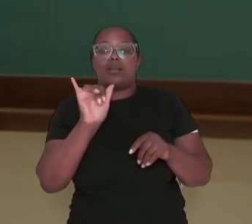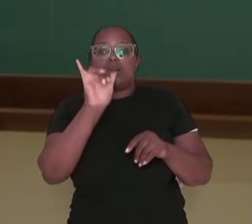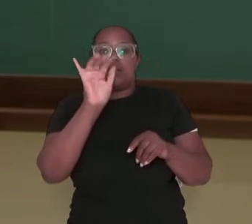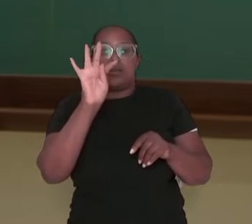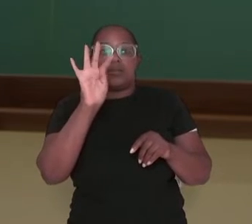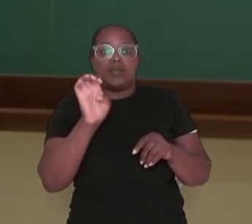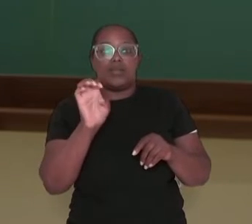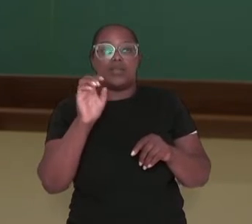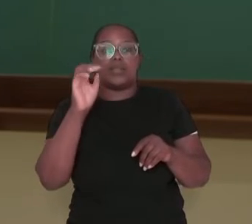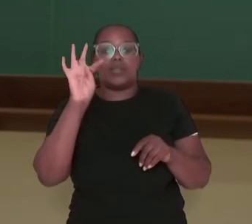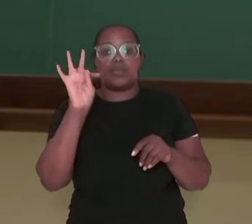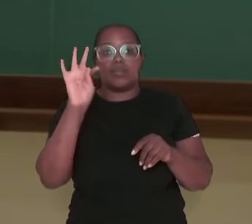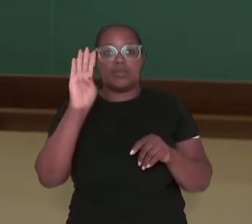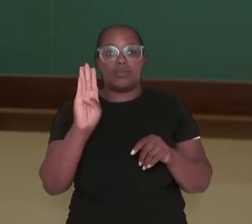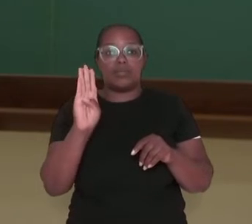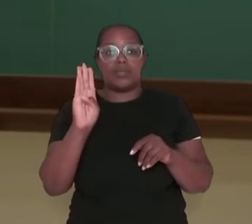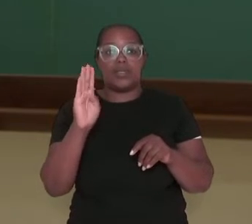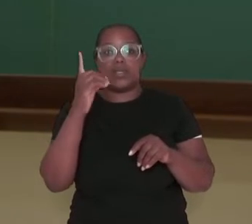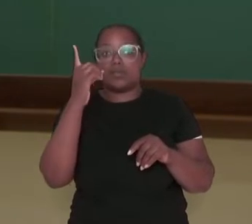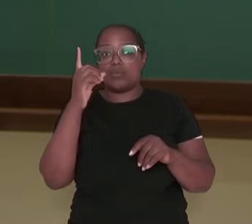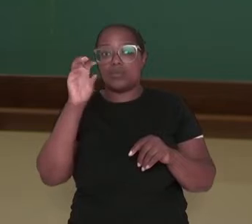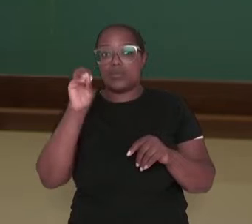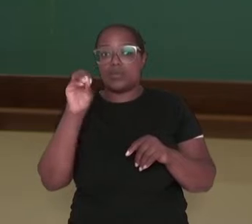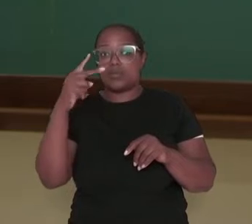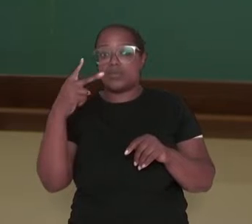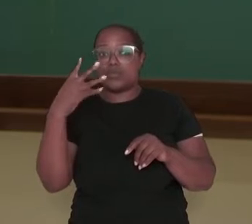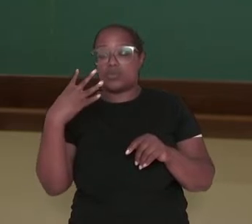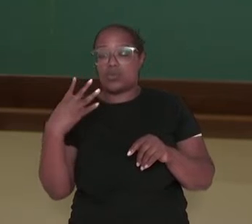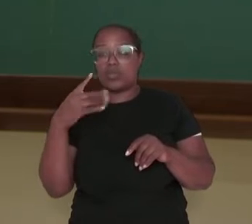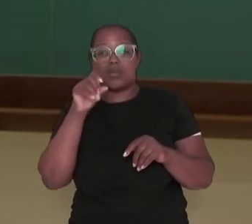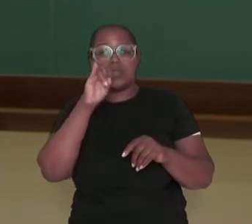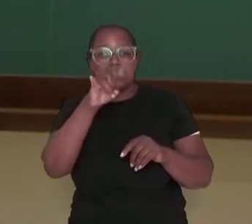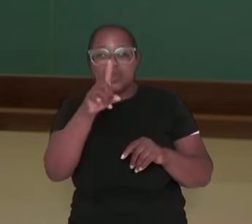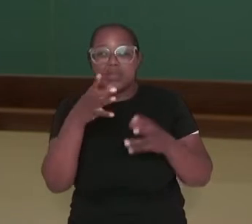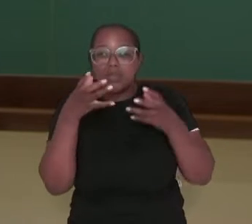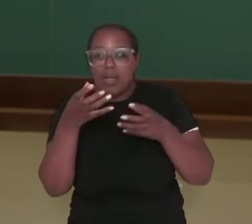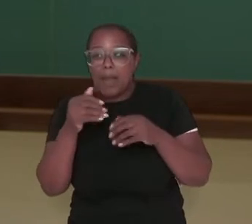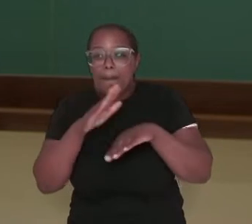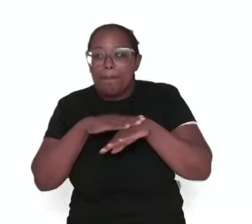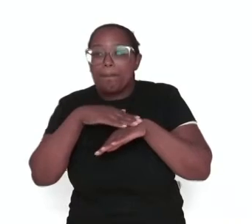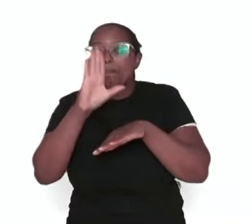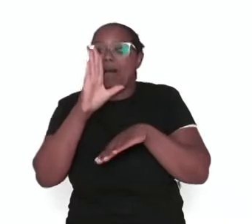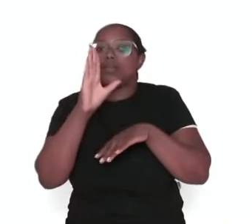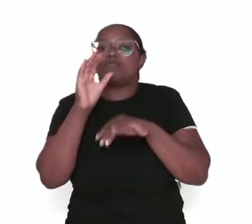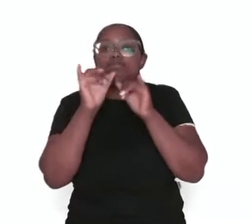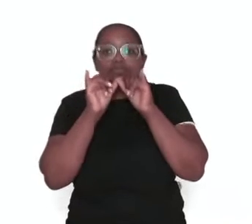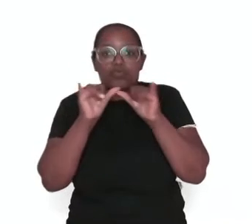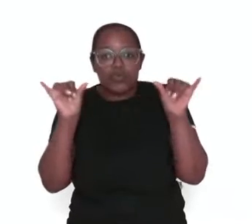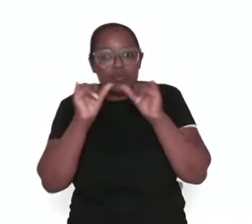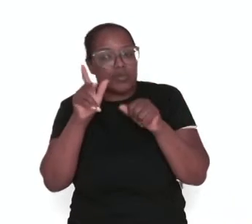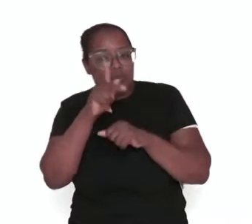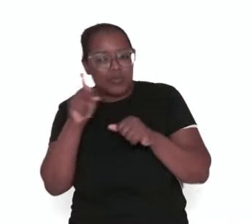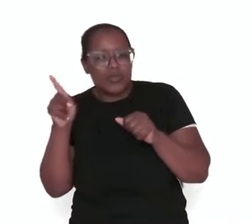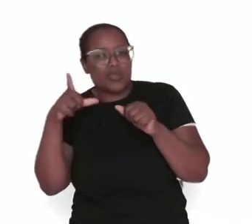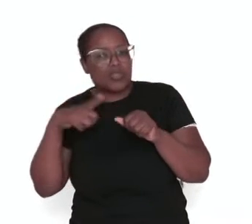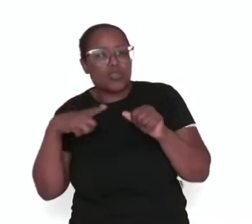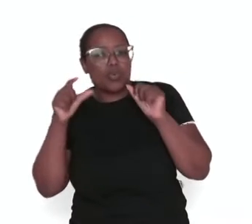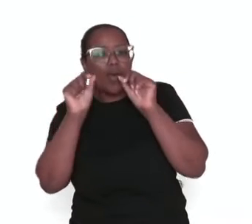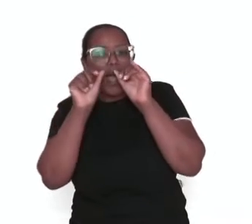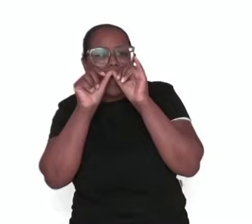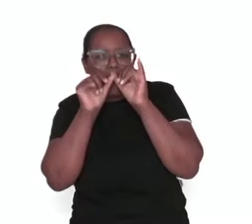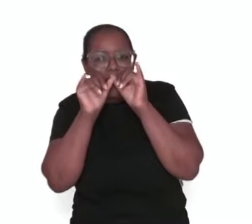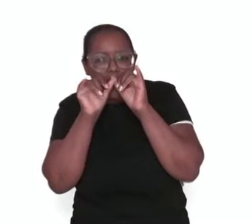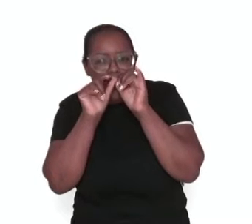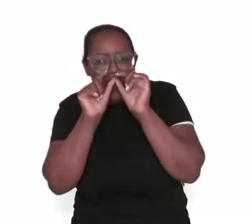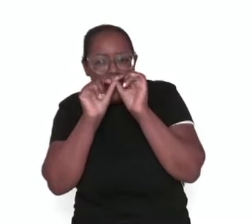1024 gigabytes, ok? Se você quiser, pessoal, mais informações, a professora deixou aqui o link para vocês